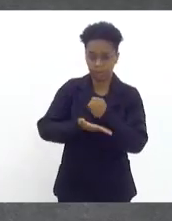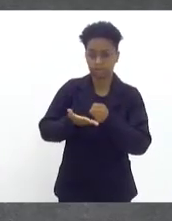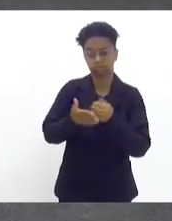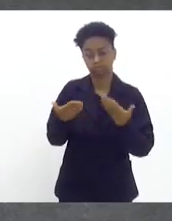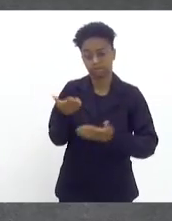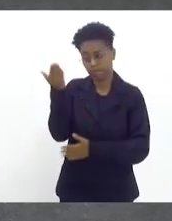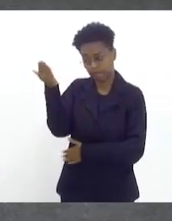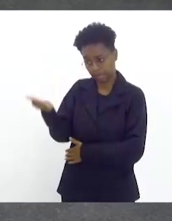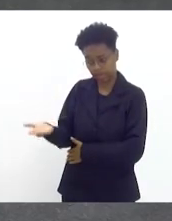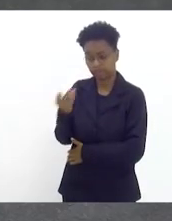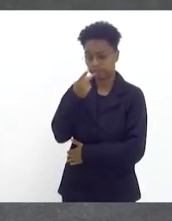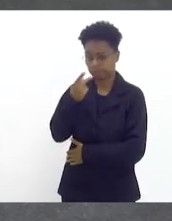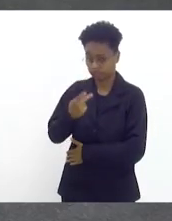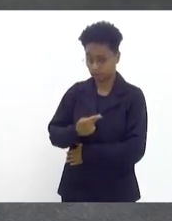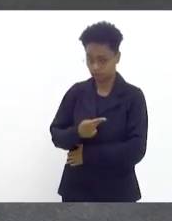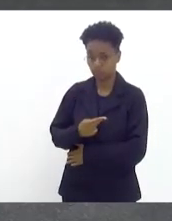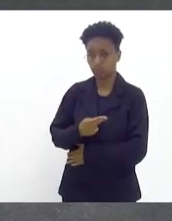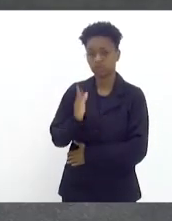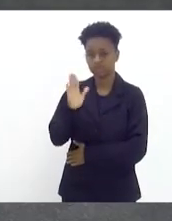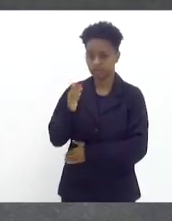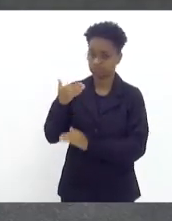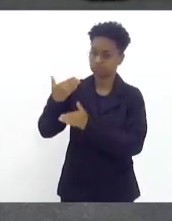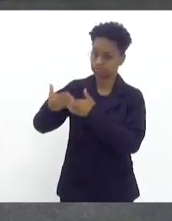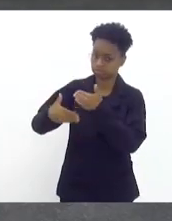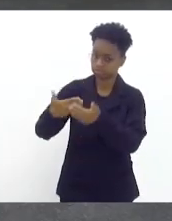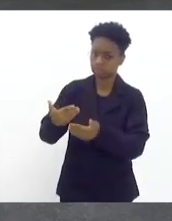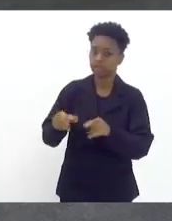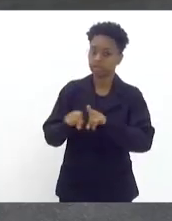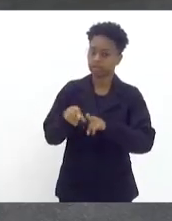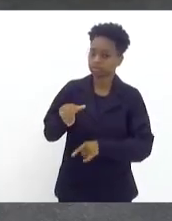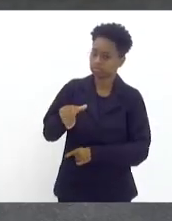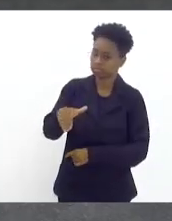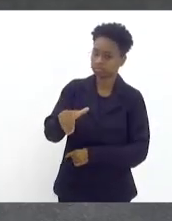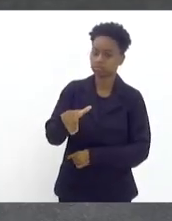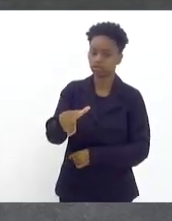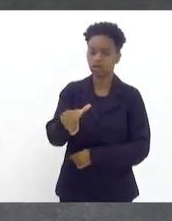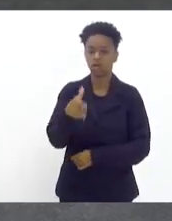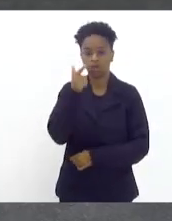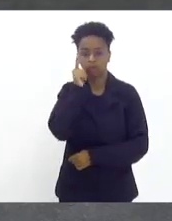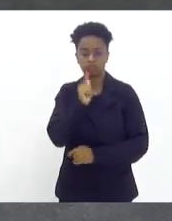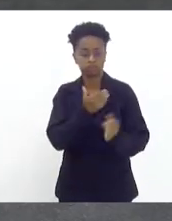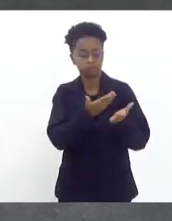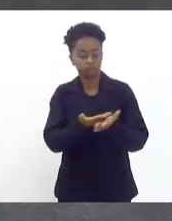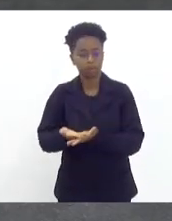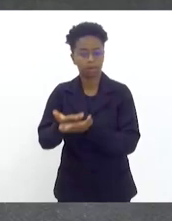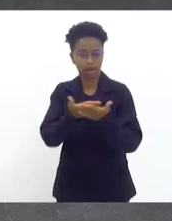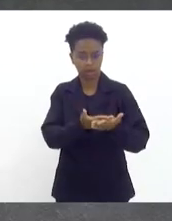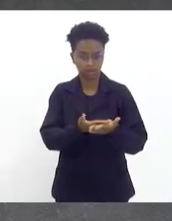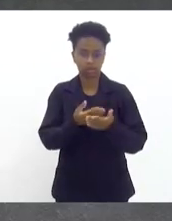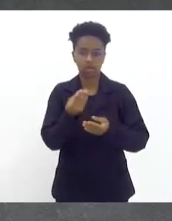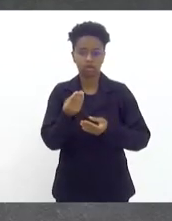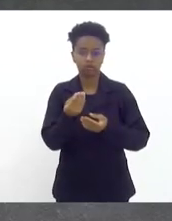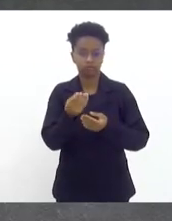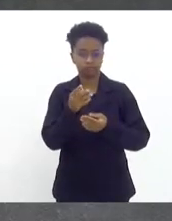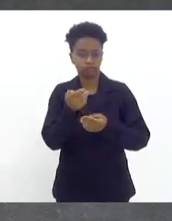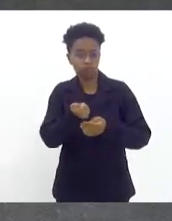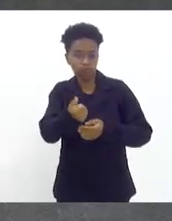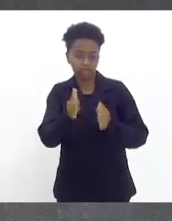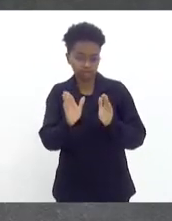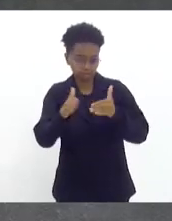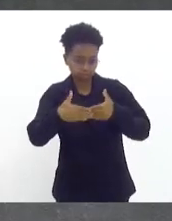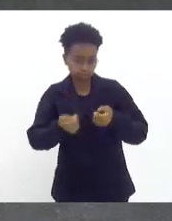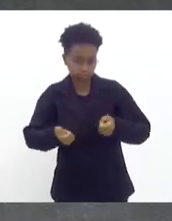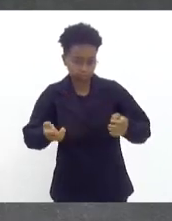me afirmou que estava em andamento e que tão logo os estudos de impacto fiscal foi sem concluídos ele